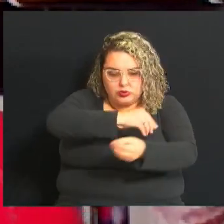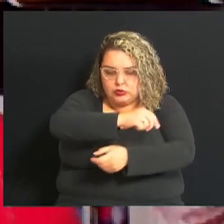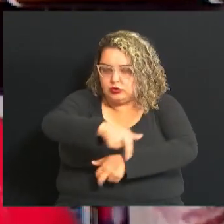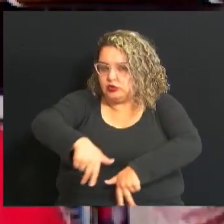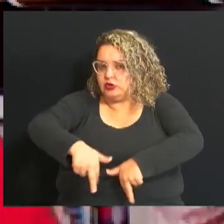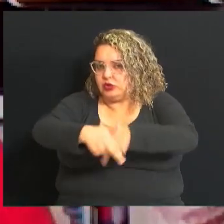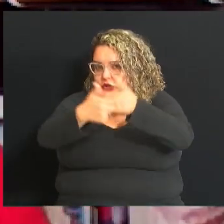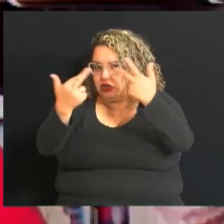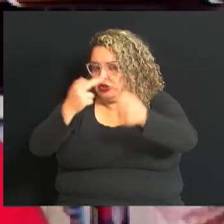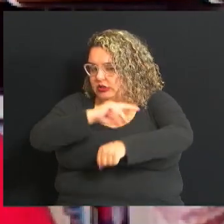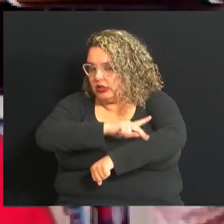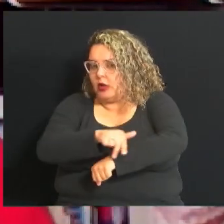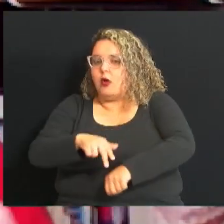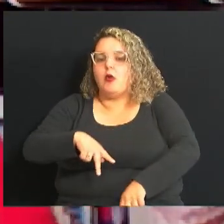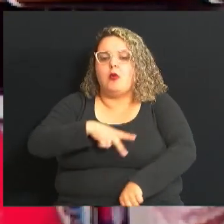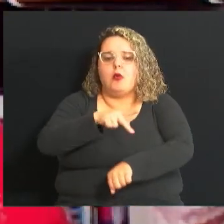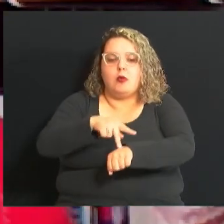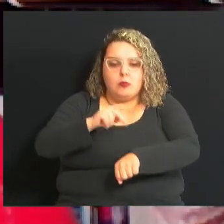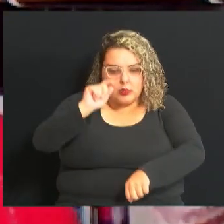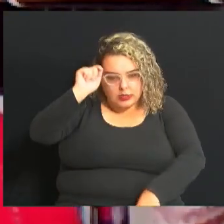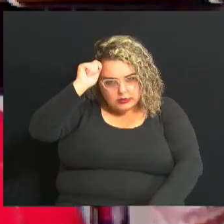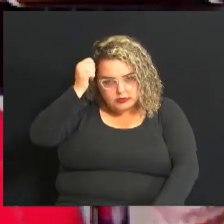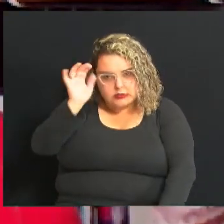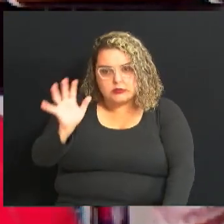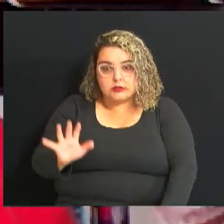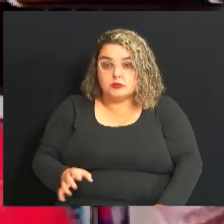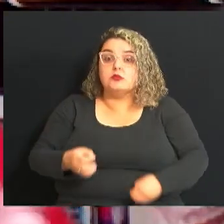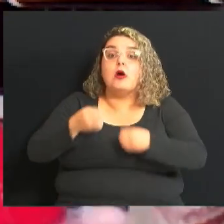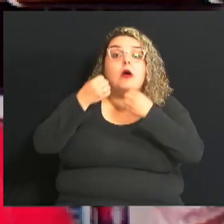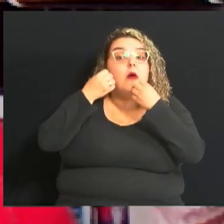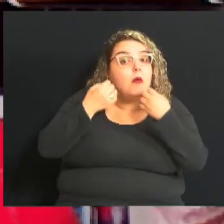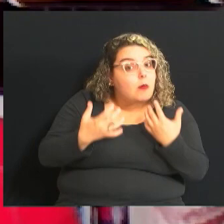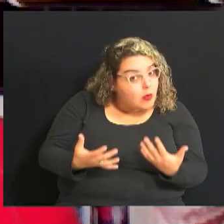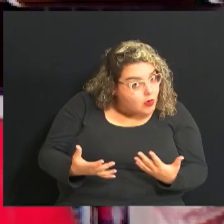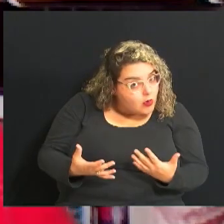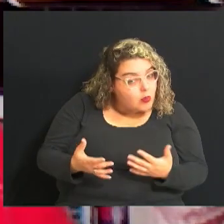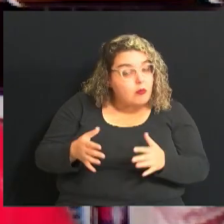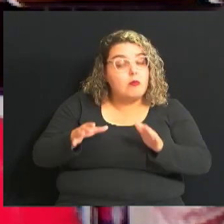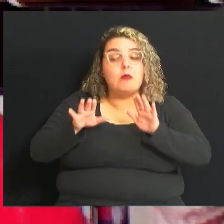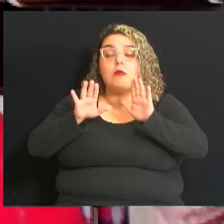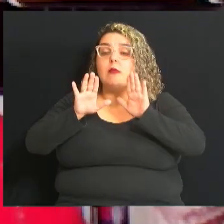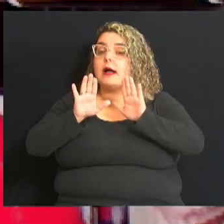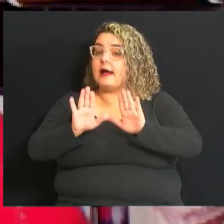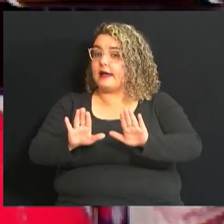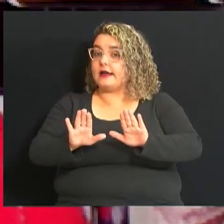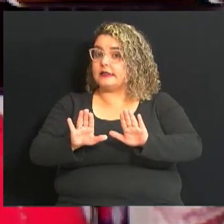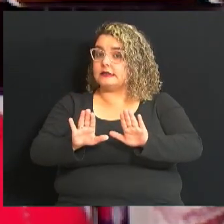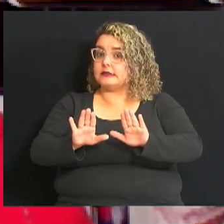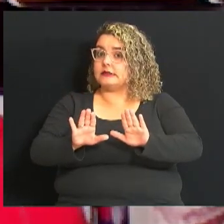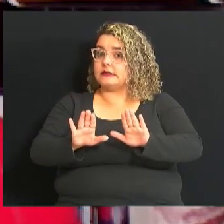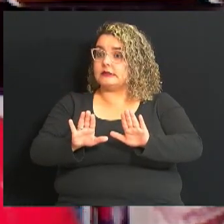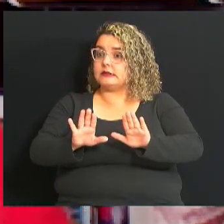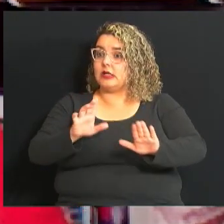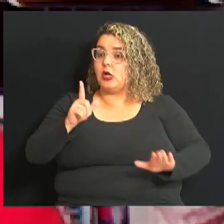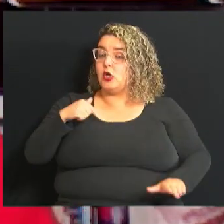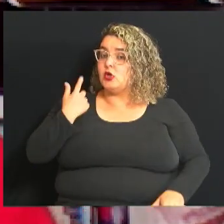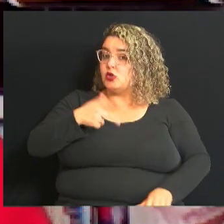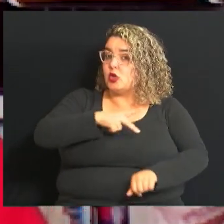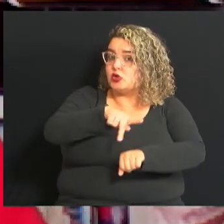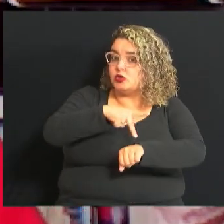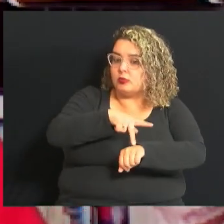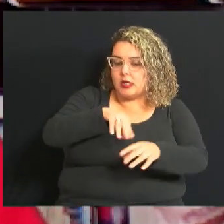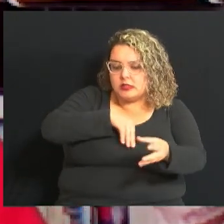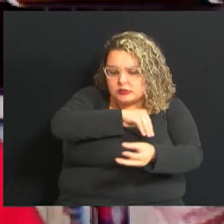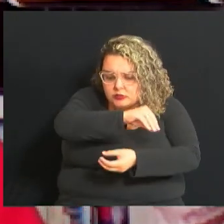negro, isso é bom. No entanto, sermos um país miscigenado,